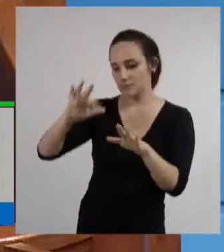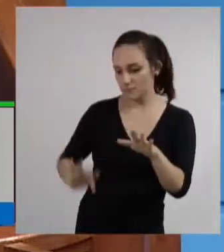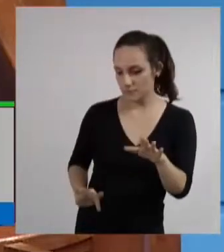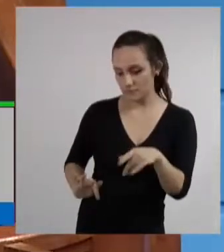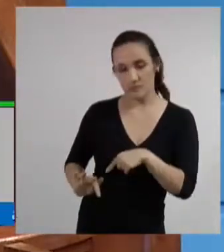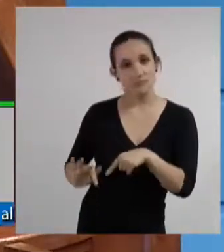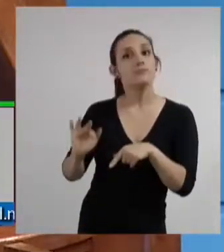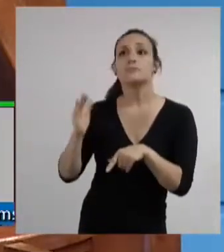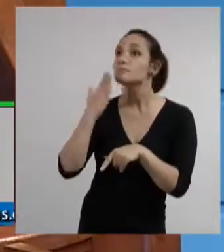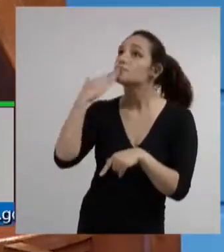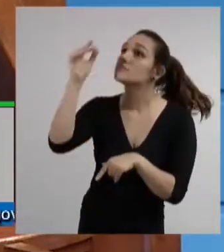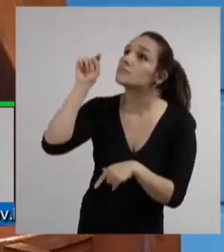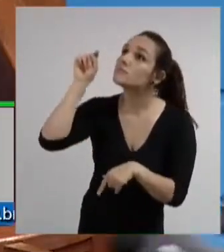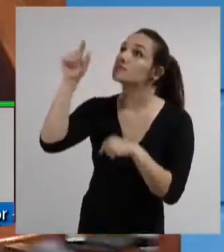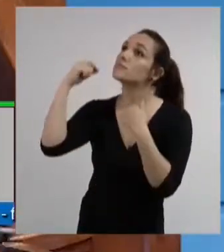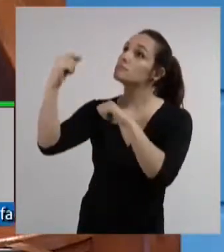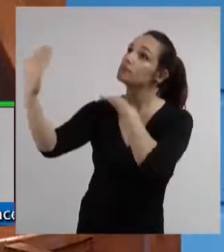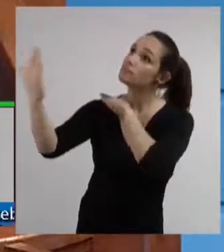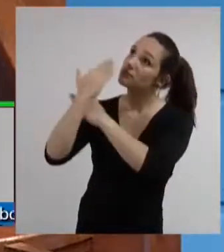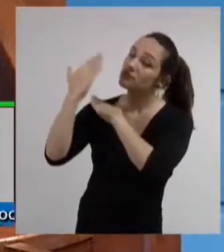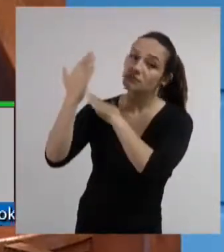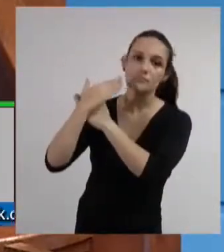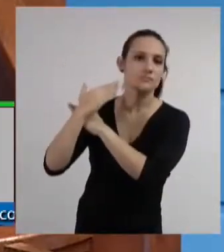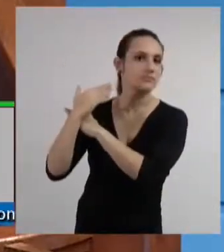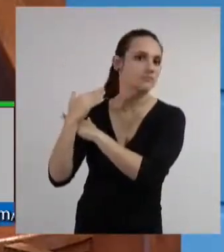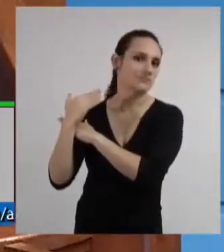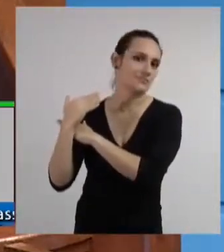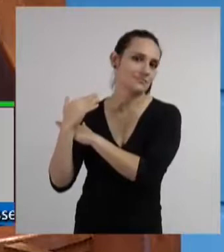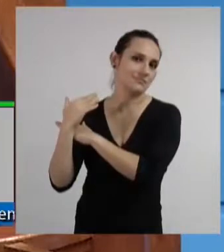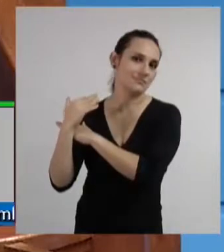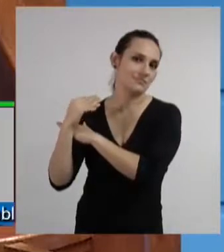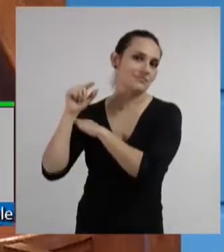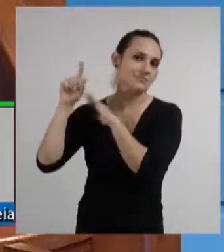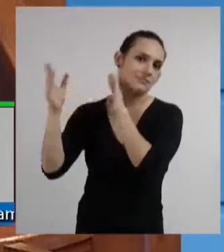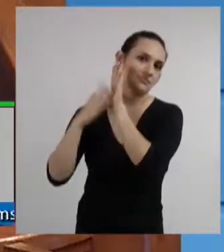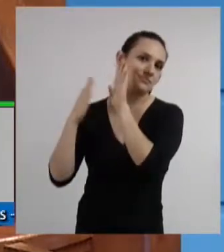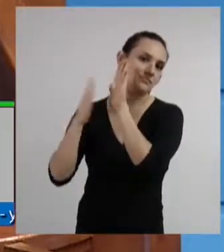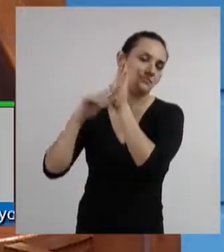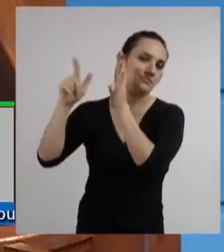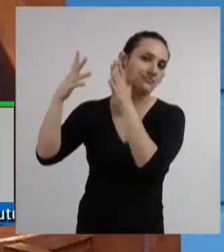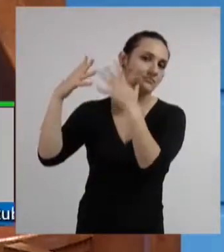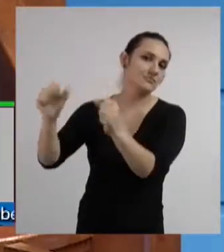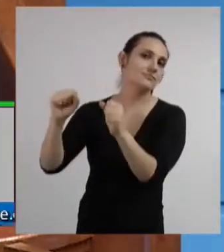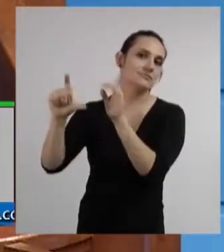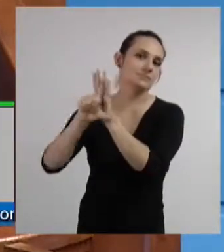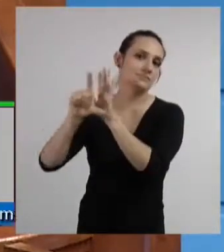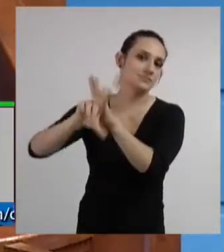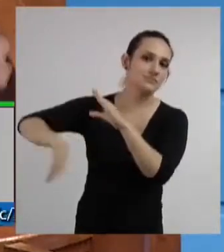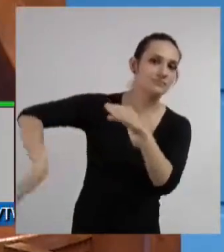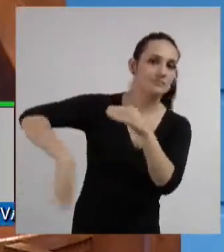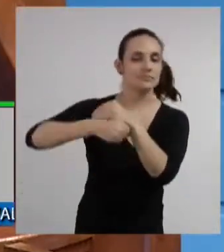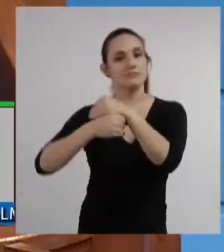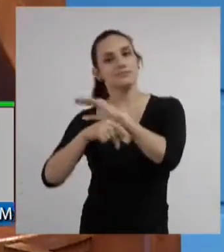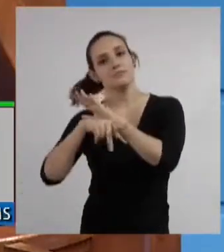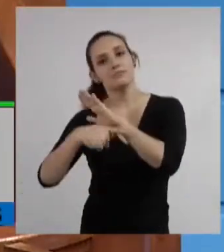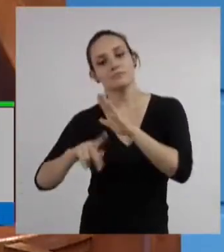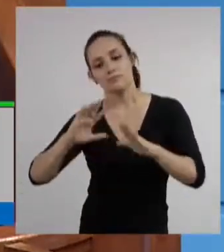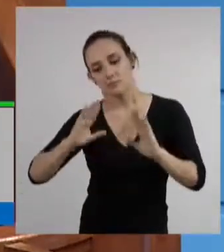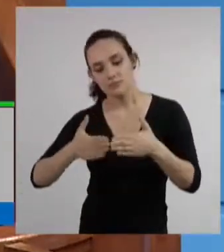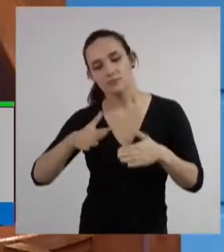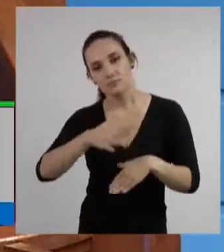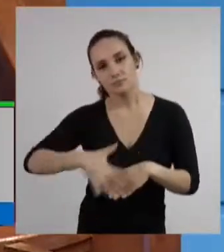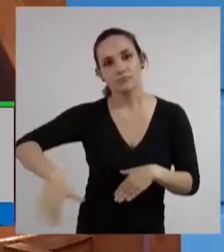federal, apresentar uma proposta para a bancada federal para ter uma emenda de bancada especificamente num programa